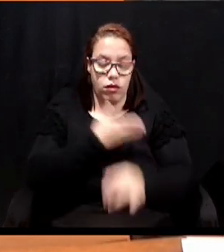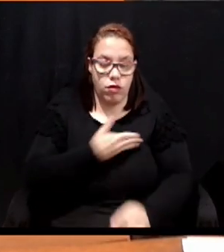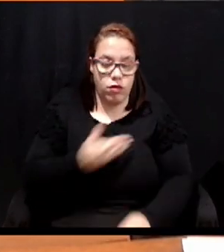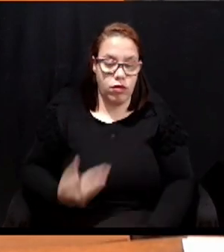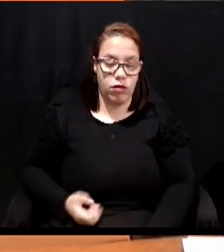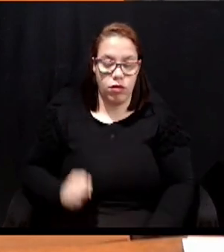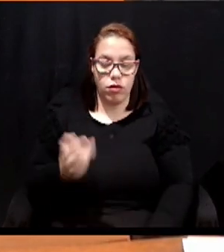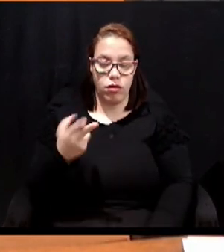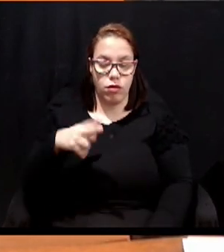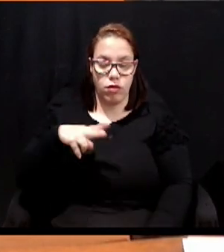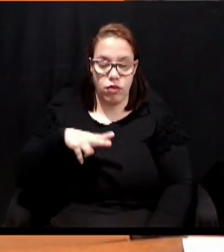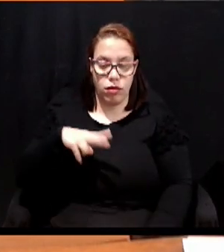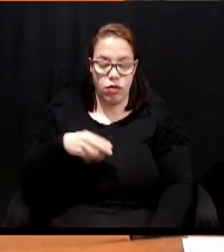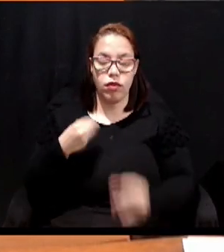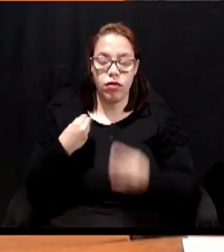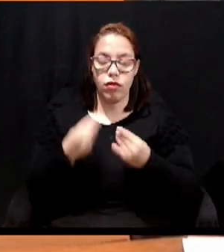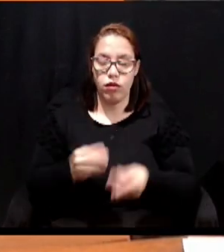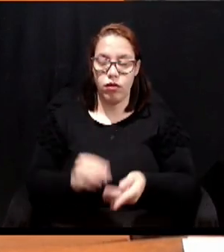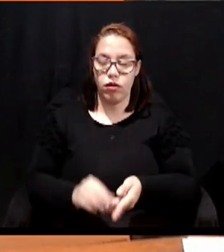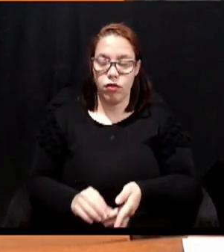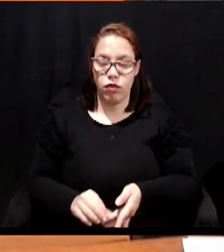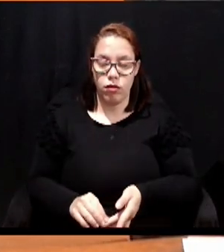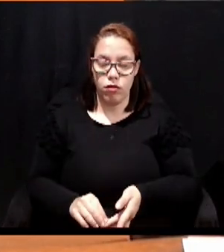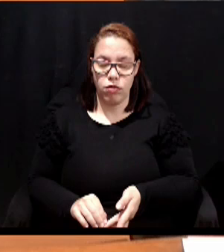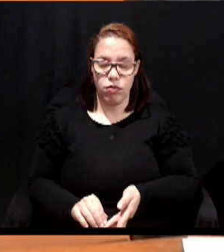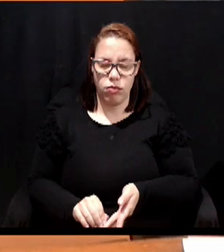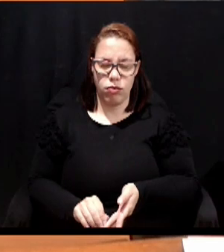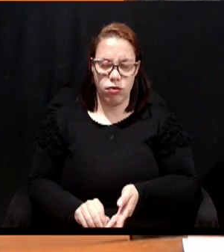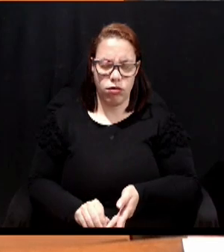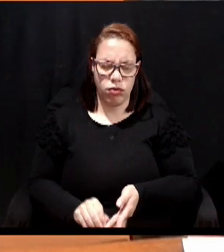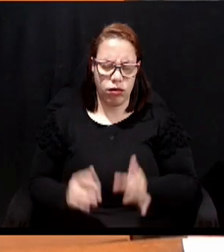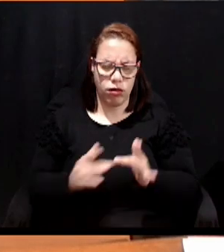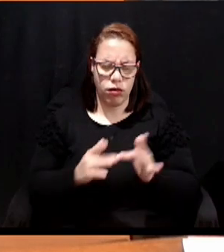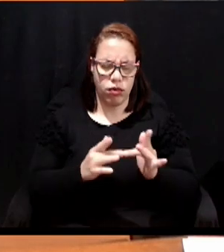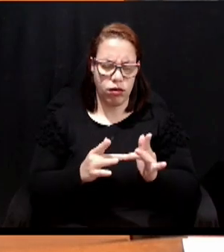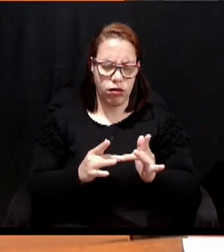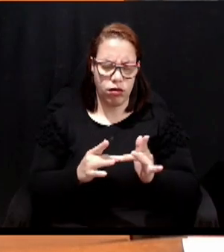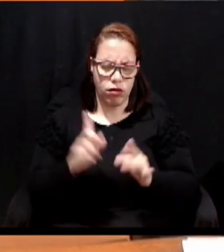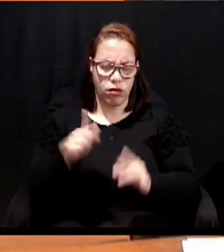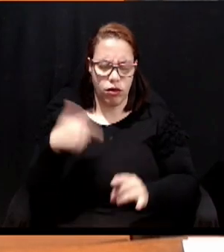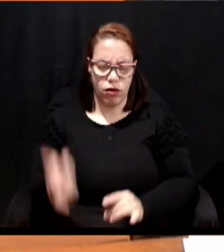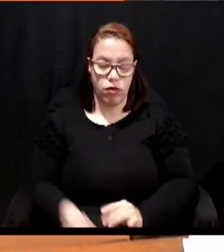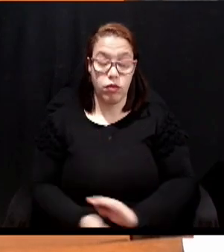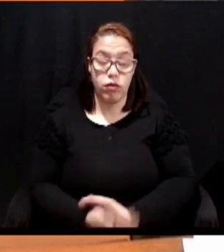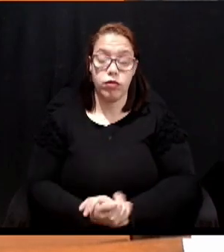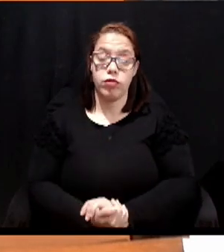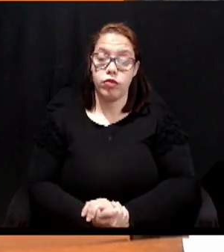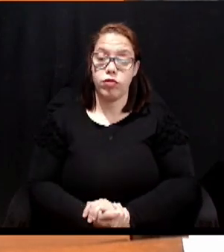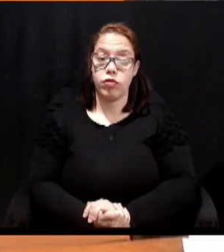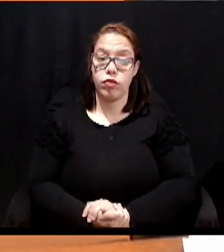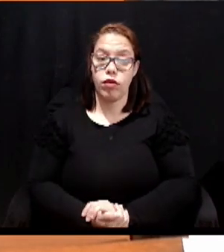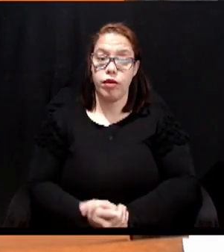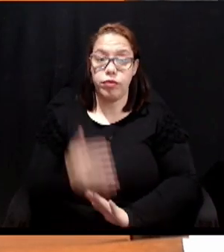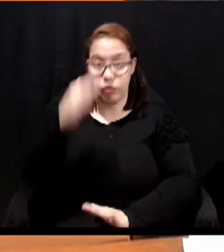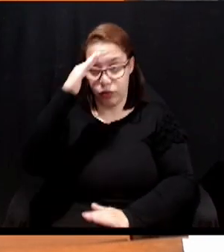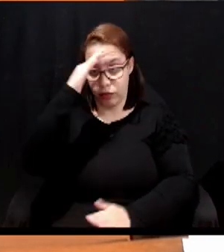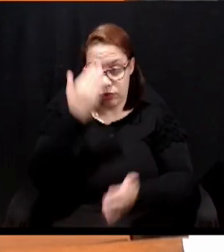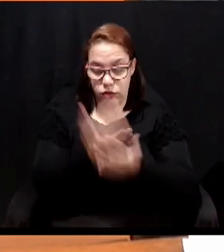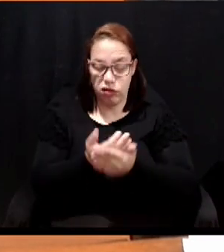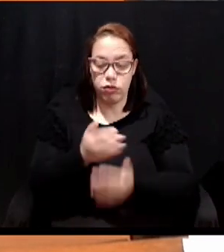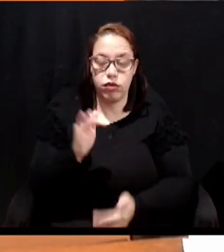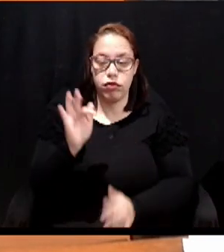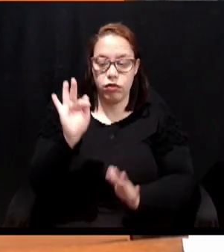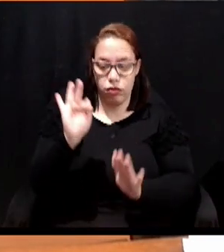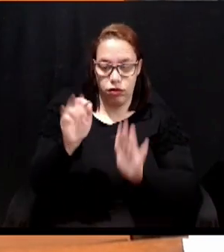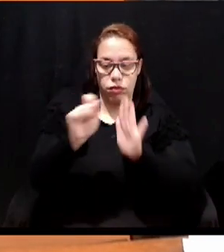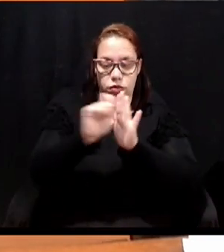bem como nos contatos com as delegações estrangeiras. Então, eu acredito que o artigo F,